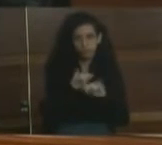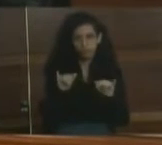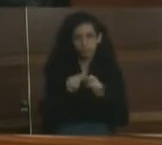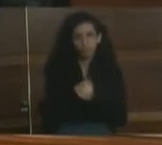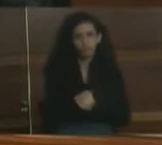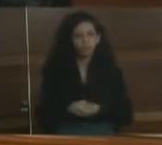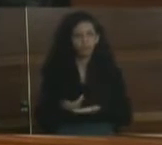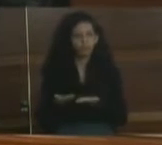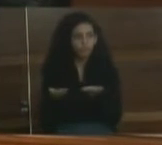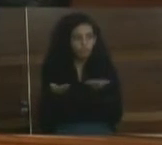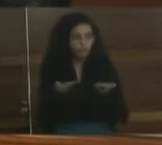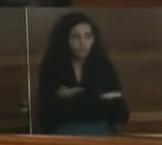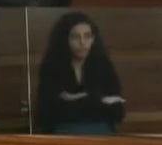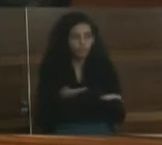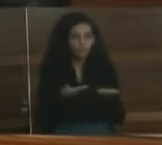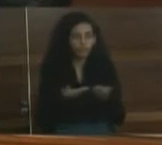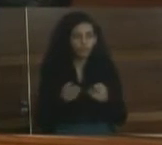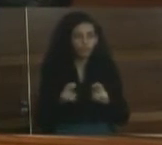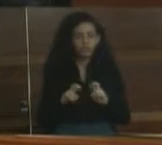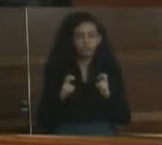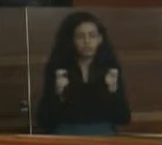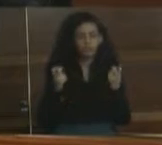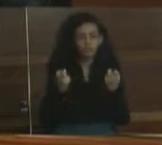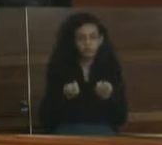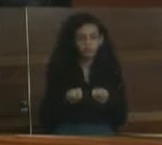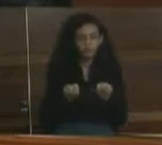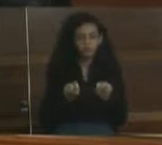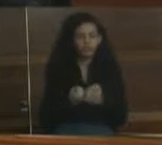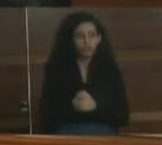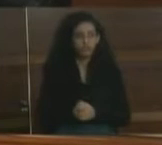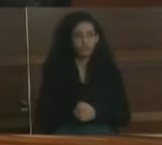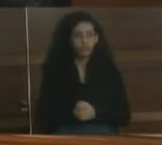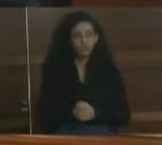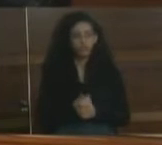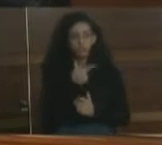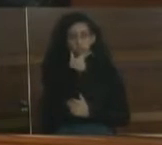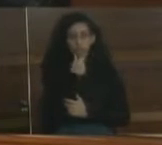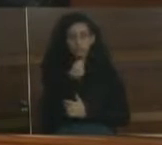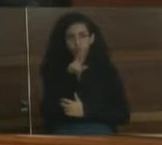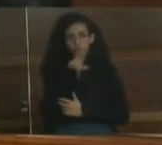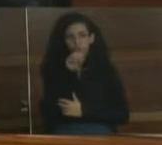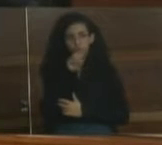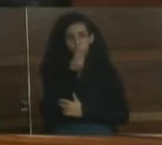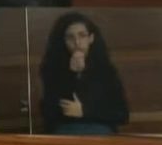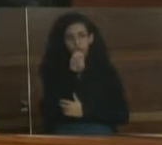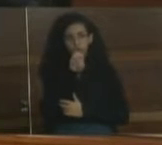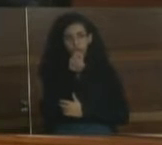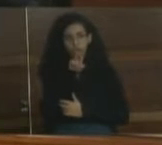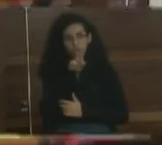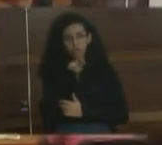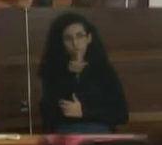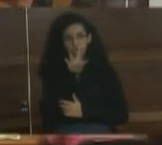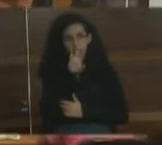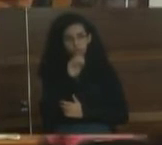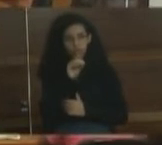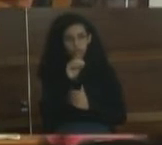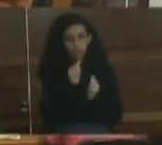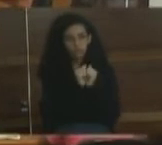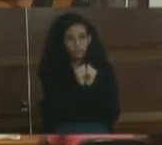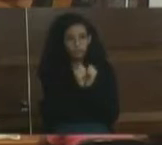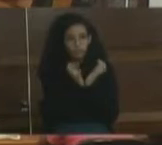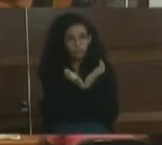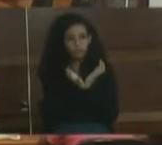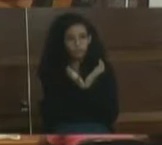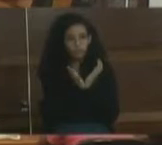eu convido para compor a mesa plenária o senhor roberto peixoto controlador-geral do município juntamente com a sua equipe